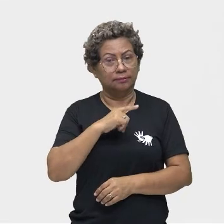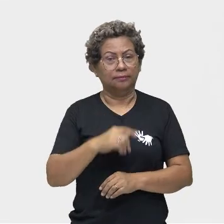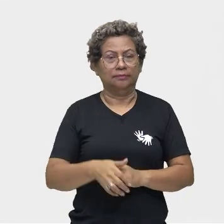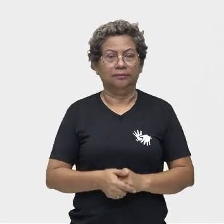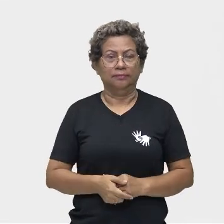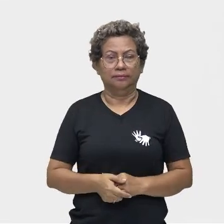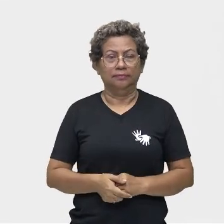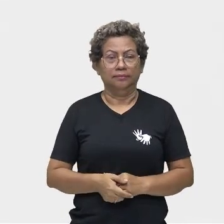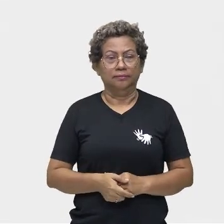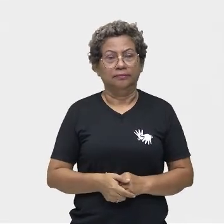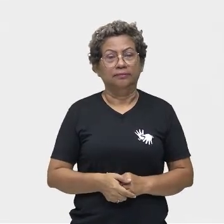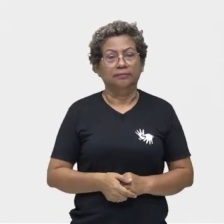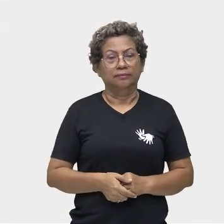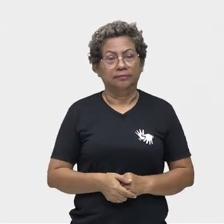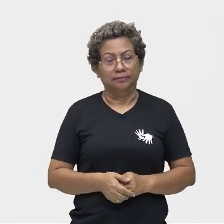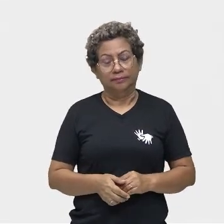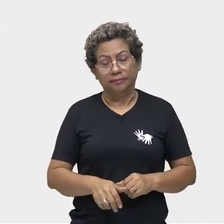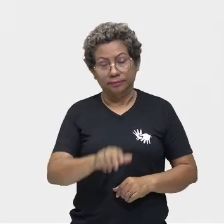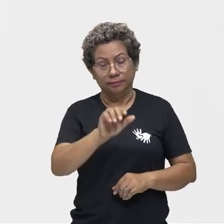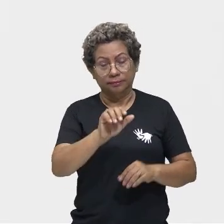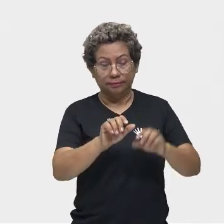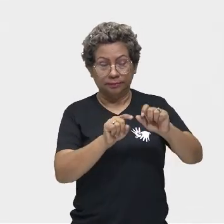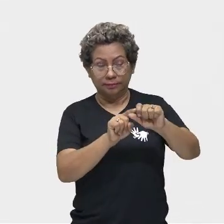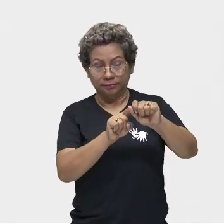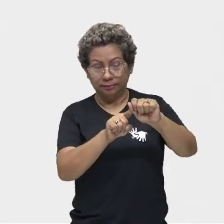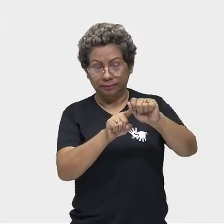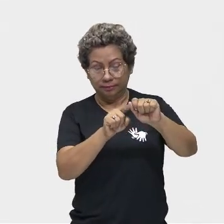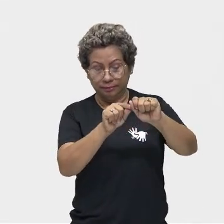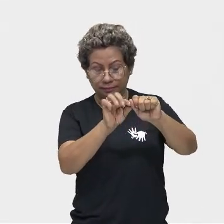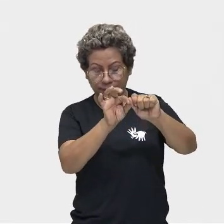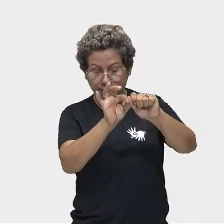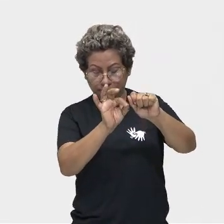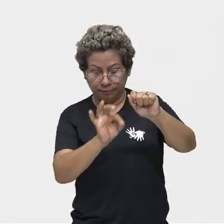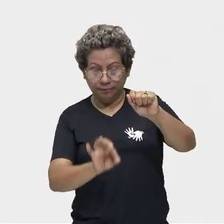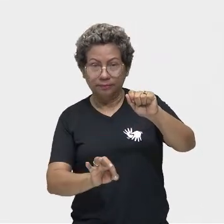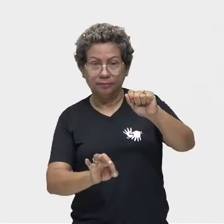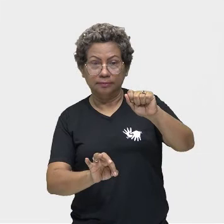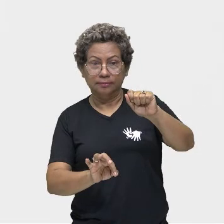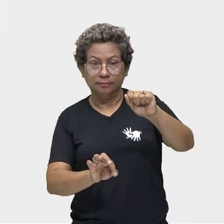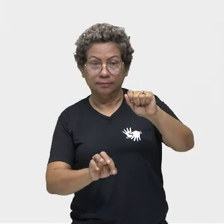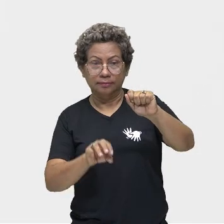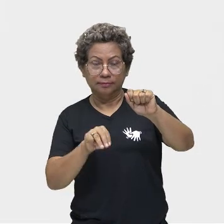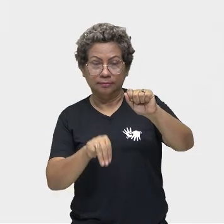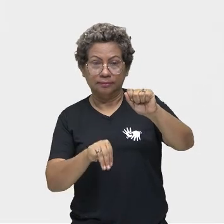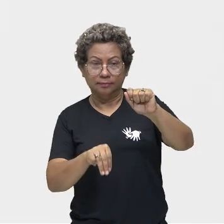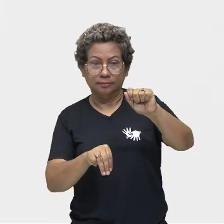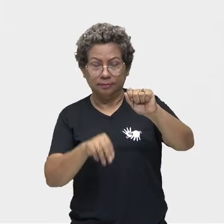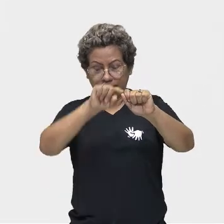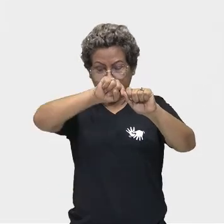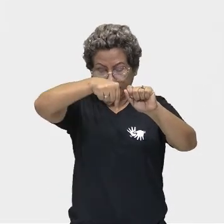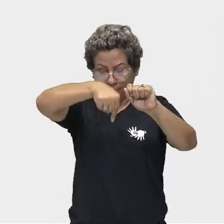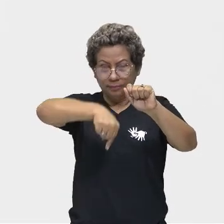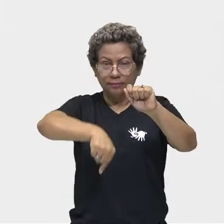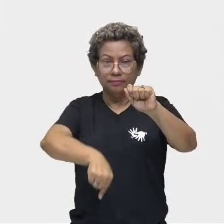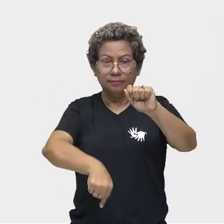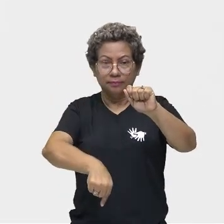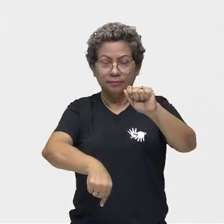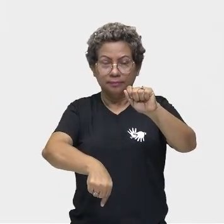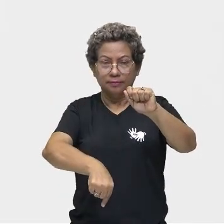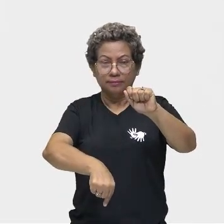cá, beleza? Então, considere os dados da imagem aqui, tá? Por favor. São esses dados aqui que serão